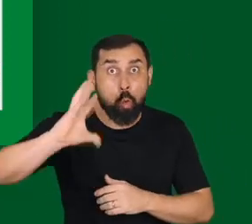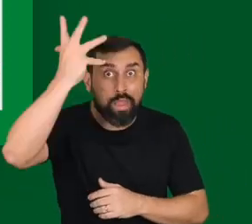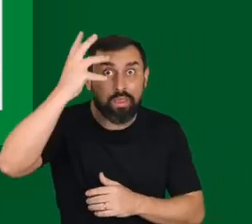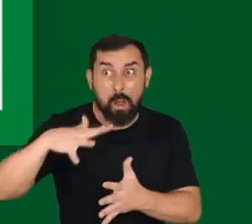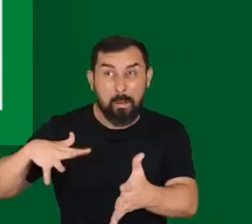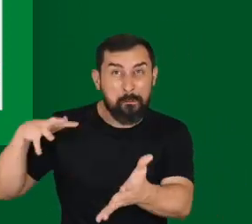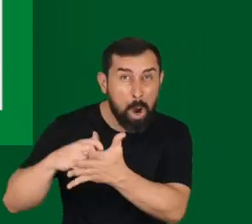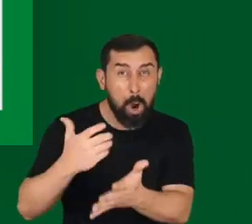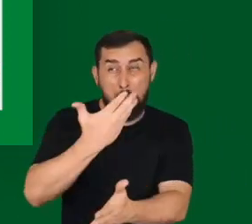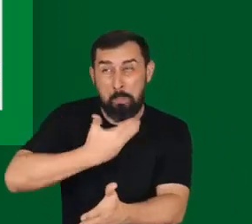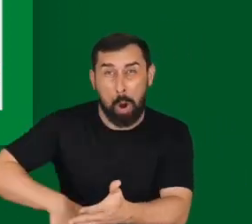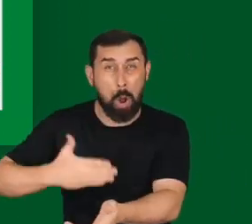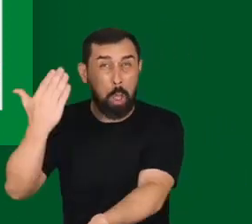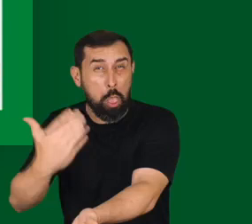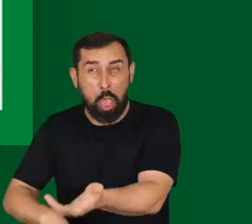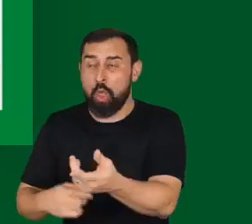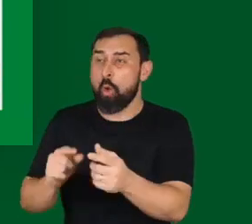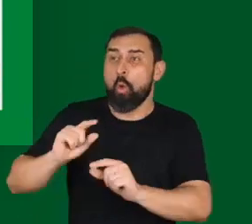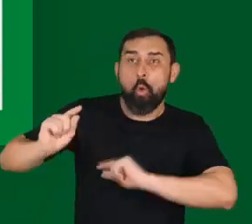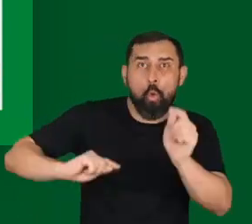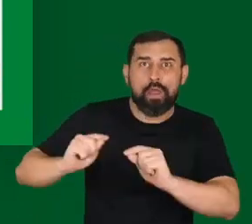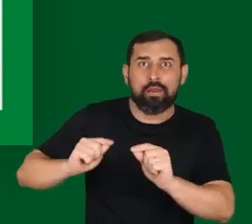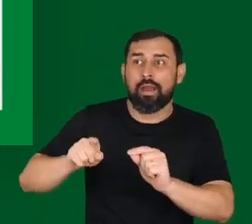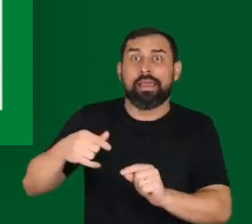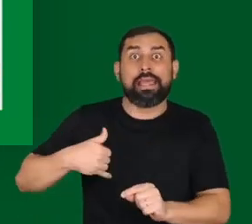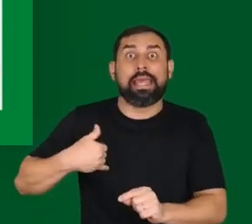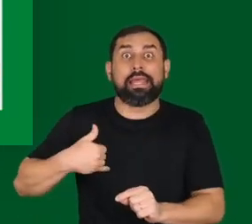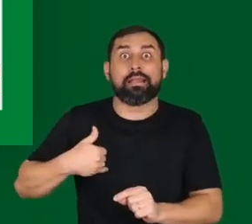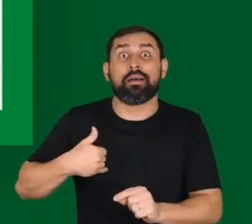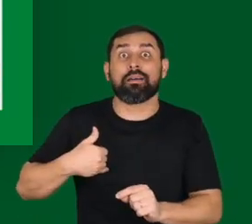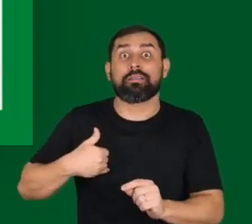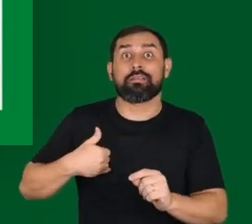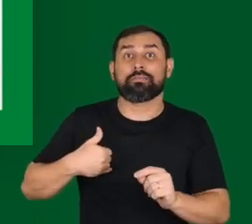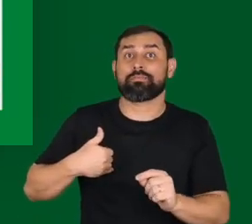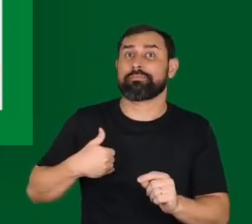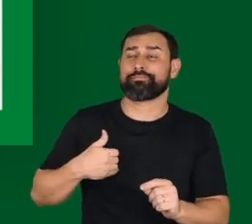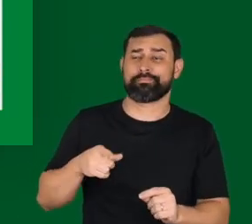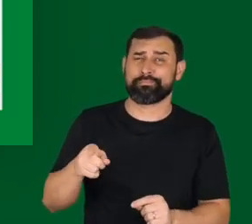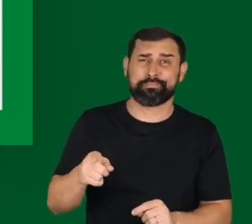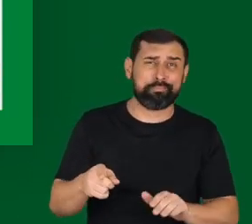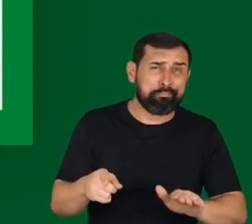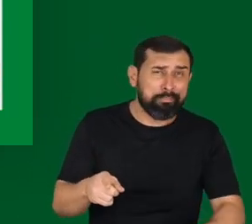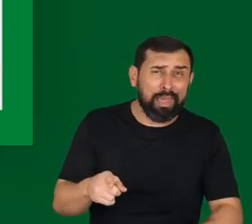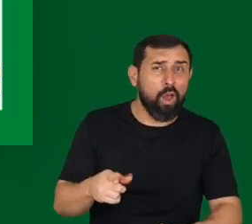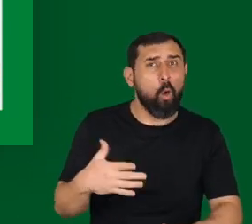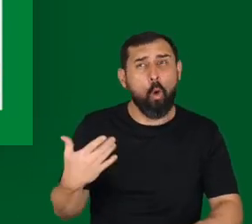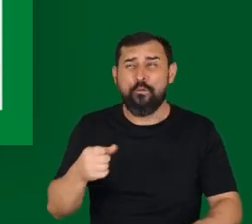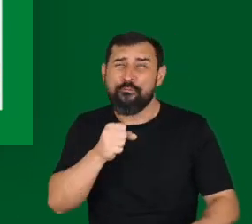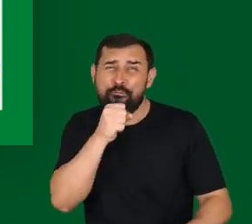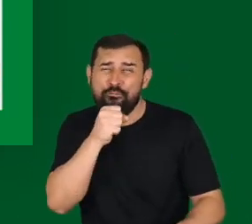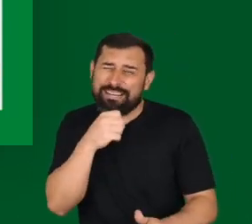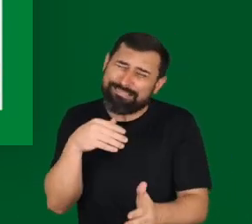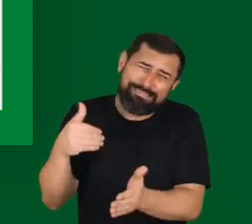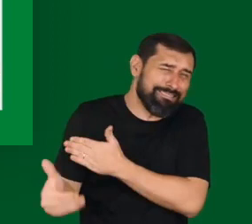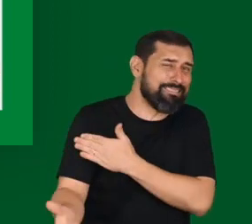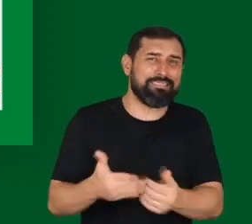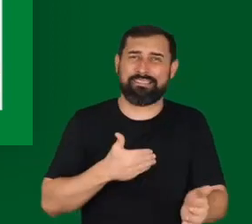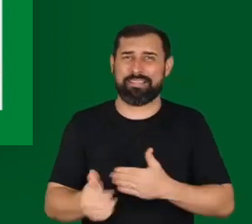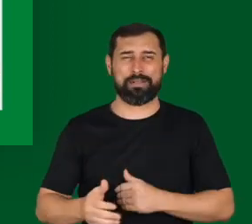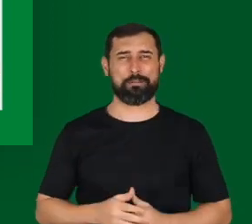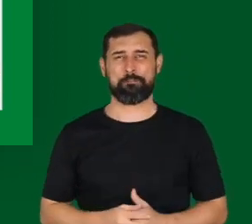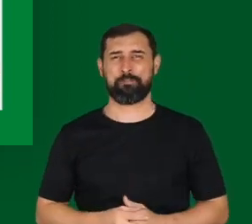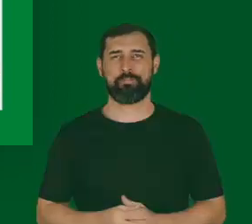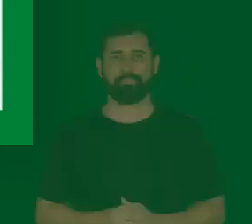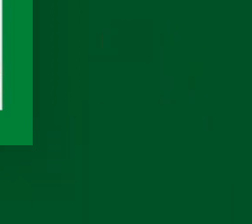escolhe o paciente. A gente está lá para atender todos os tipos de paciente, de 0 a 100 e poucos anos, né. Então, os